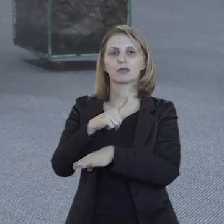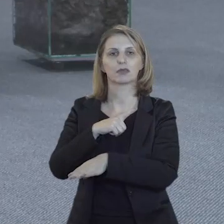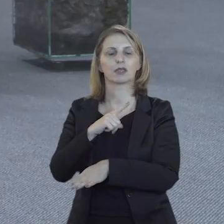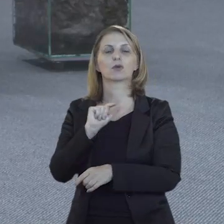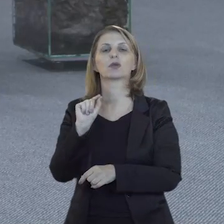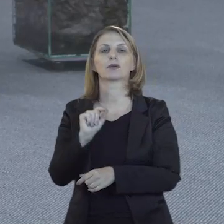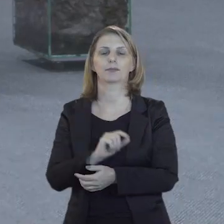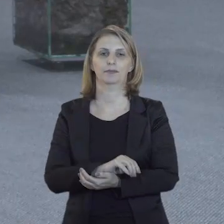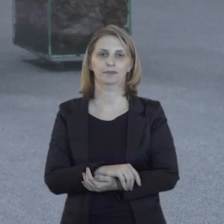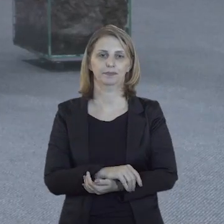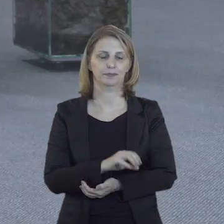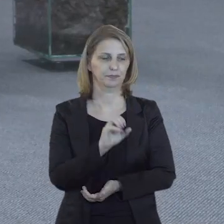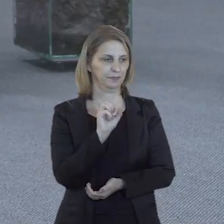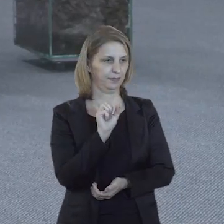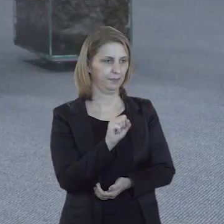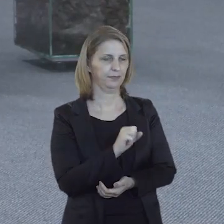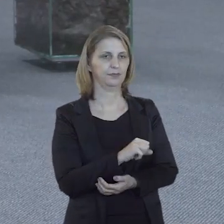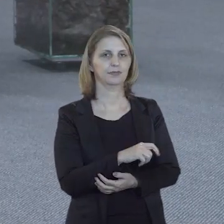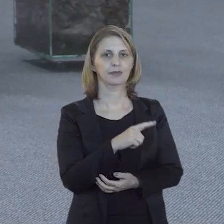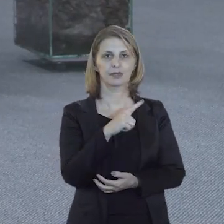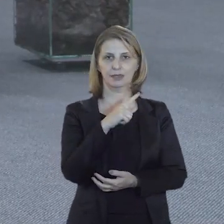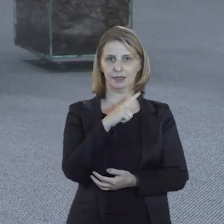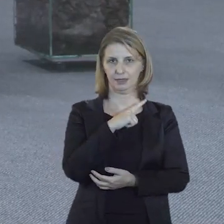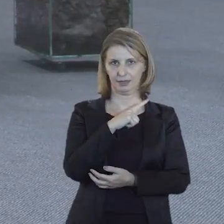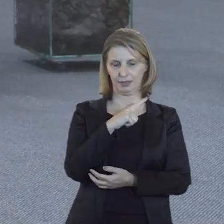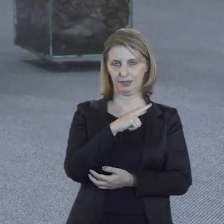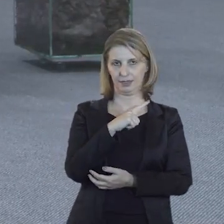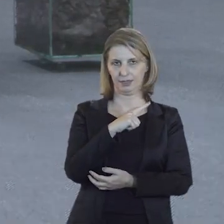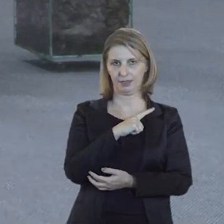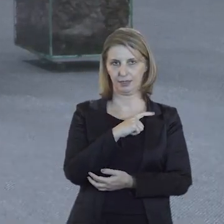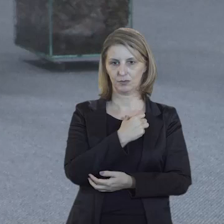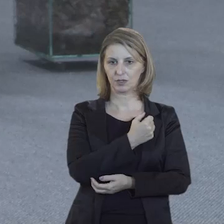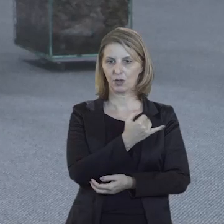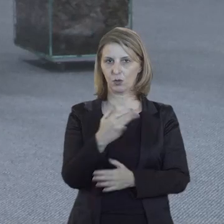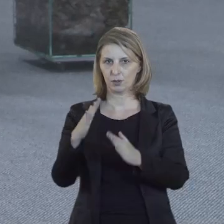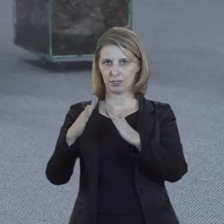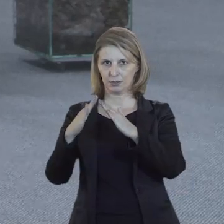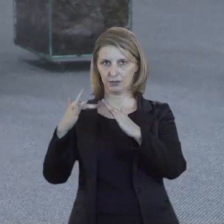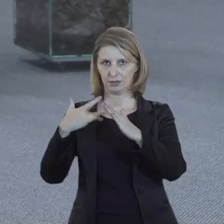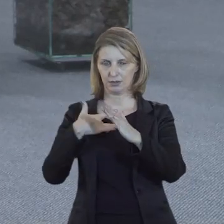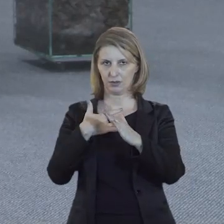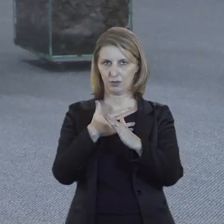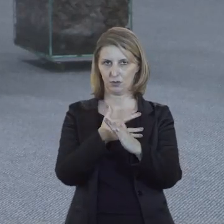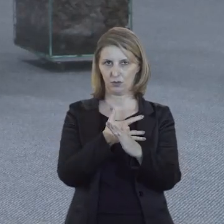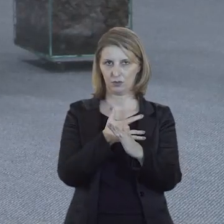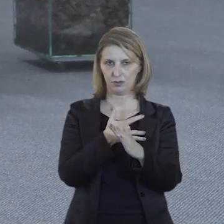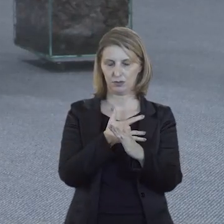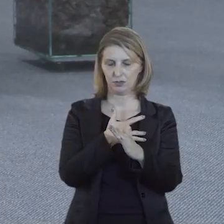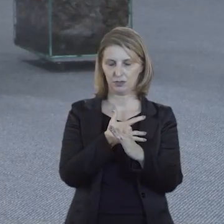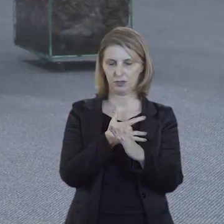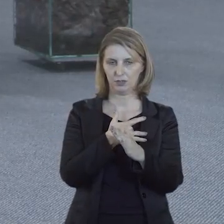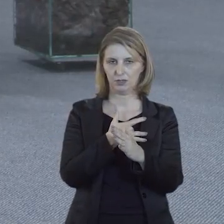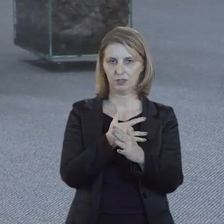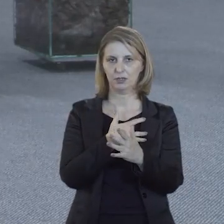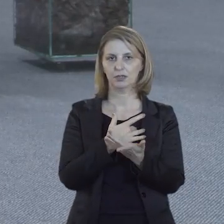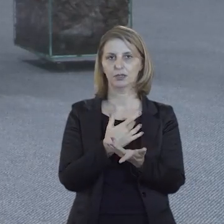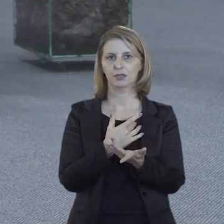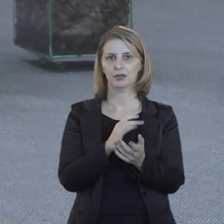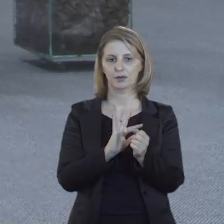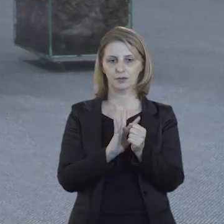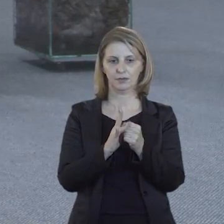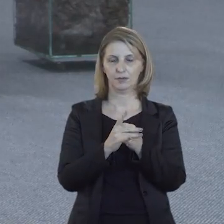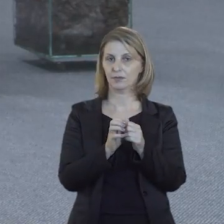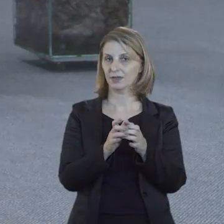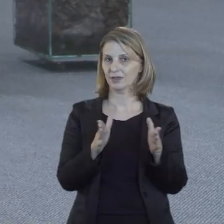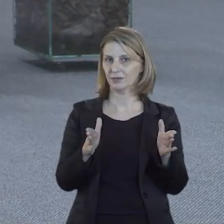nós podemos acessar, que está disponível a nós. Sim. Nós temos em algumas unidades, eu não vou